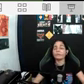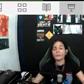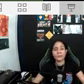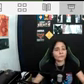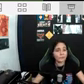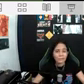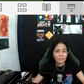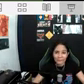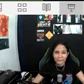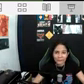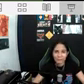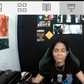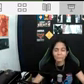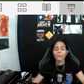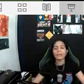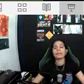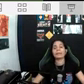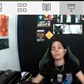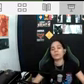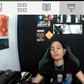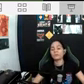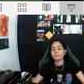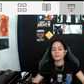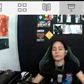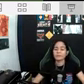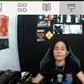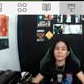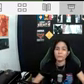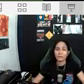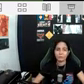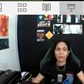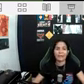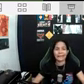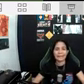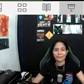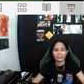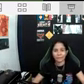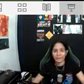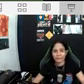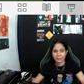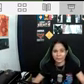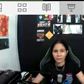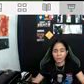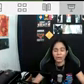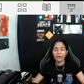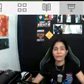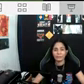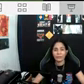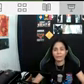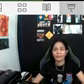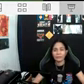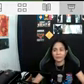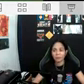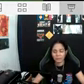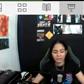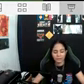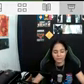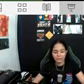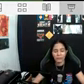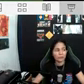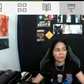Então, variações, elas existem. E aí é importante você saber se no seu trabalho esta variação, ela vai